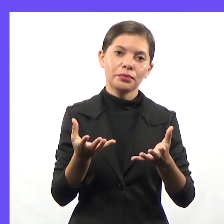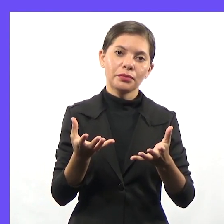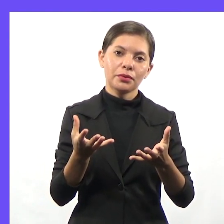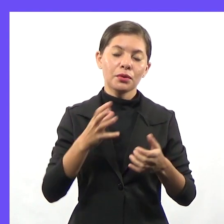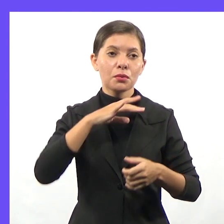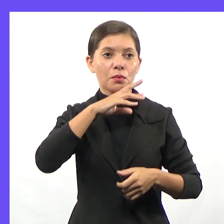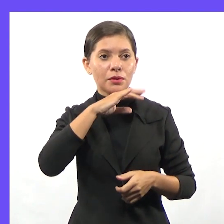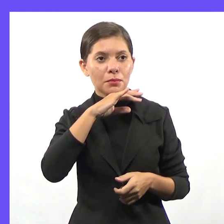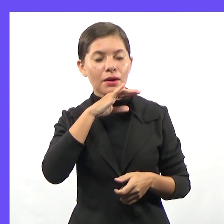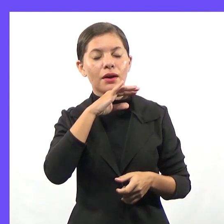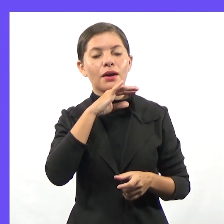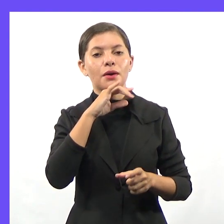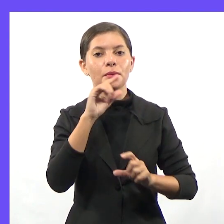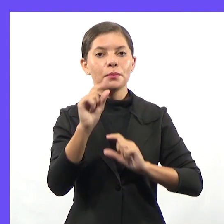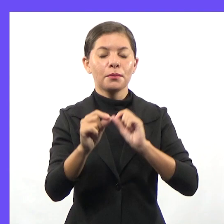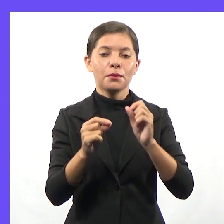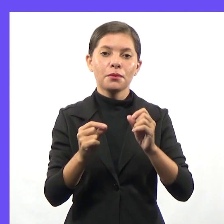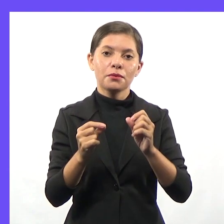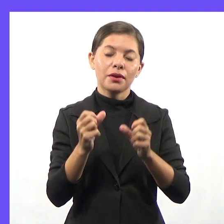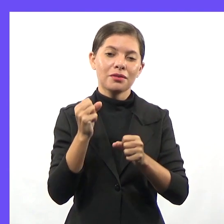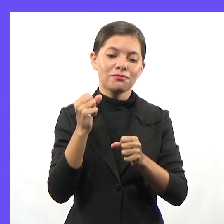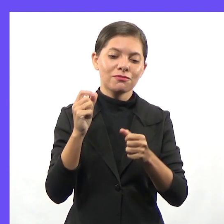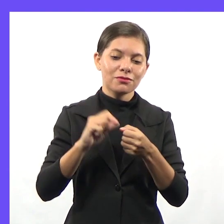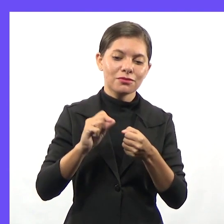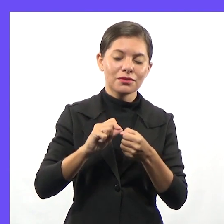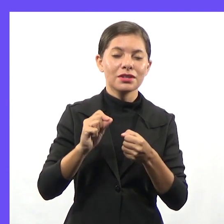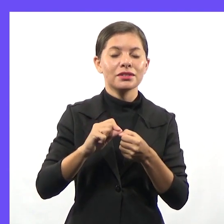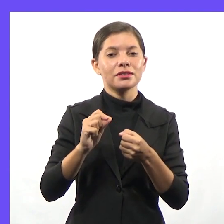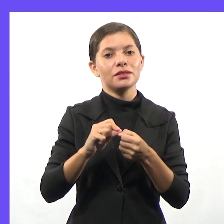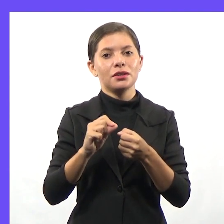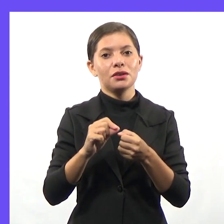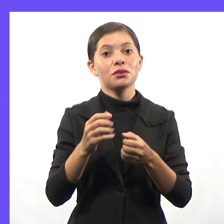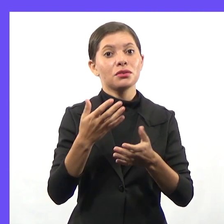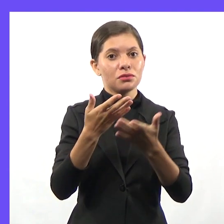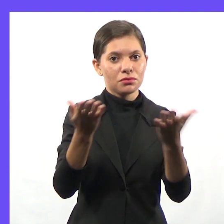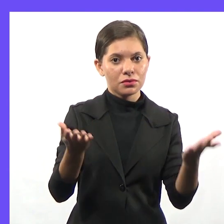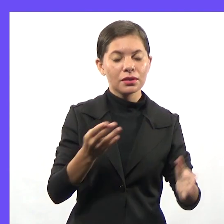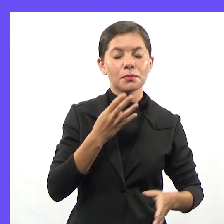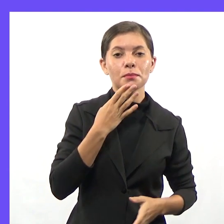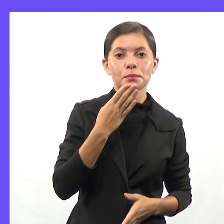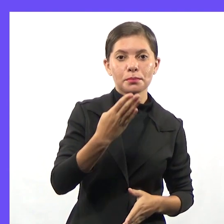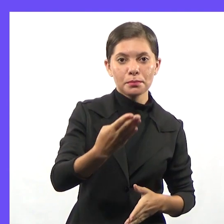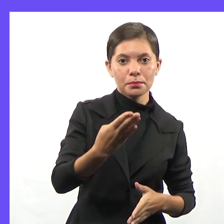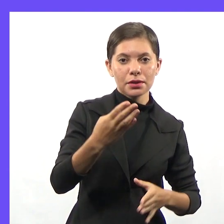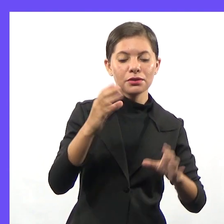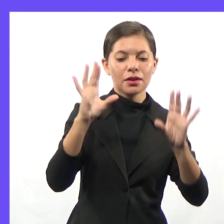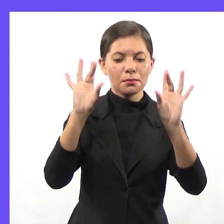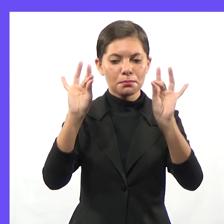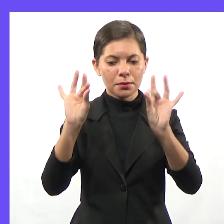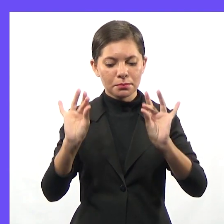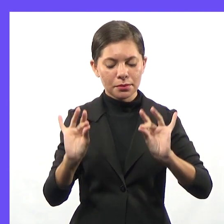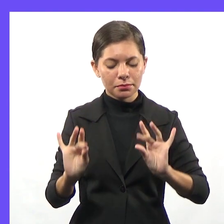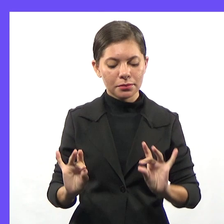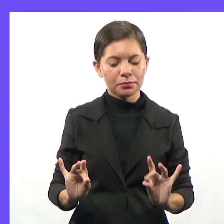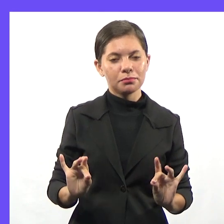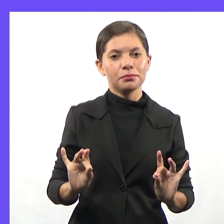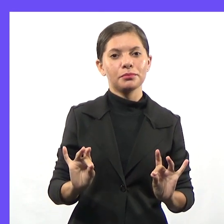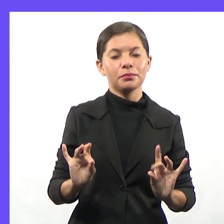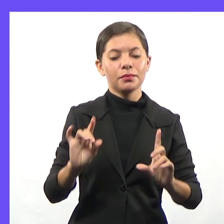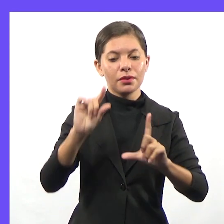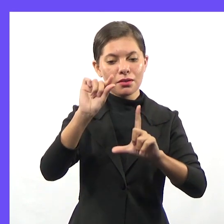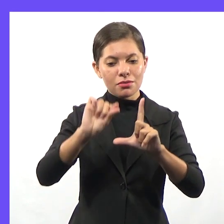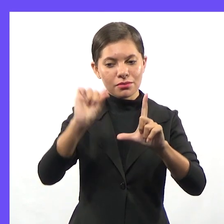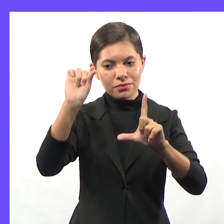uma transcrição, ele vai transcrever de forma gráfica aquilo que você pediu. Ele vai gerar uma imagem com base nos comandos que